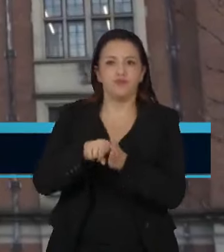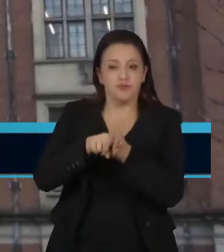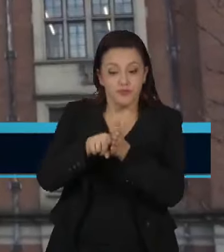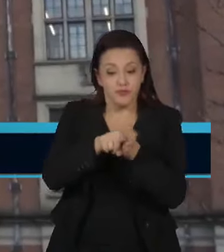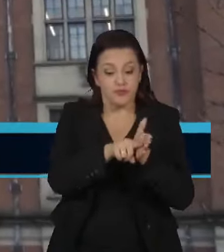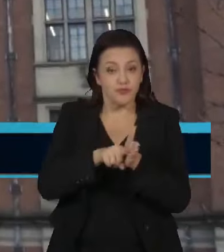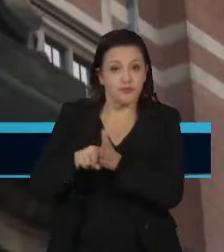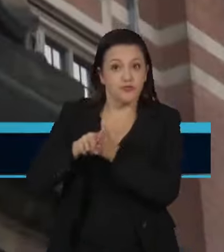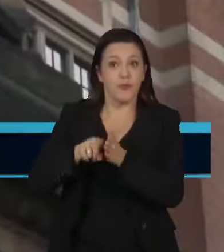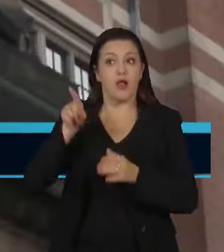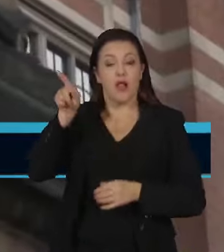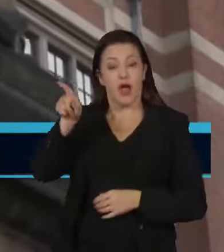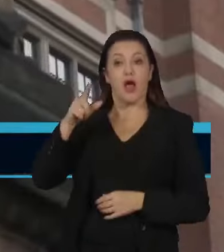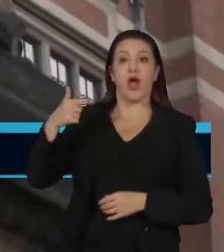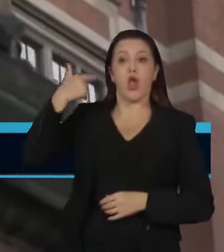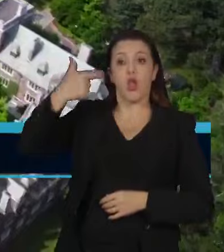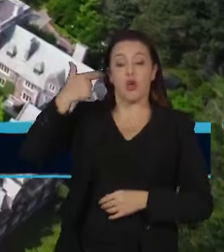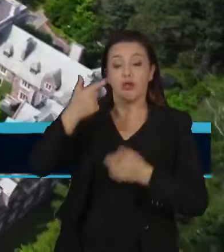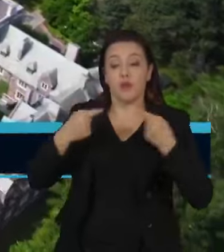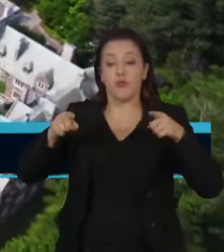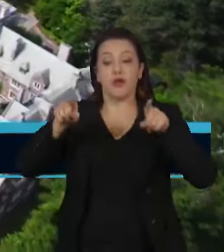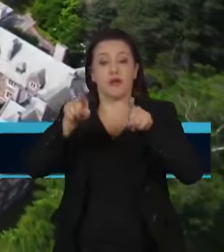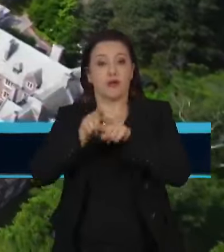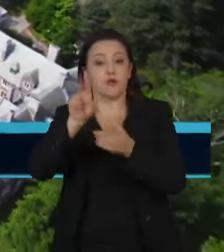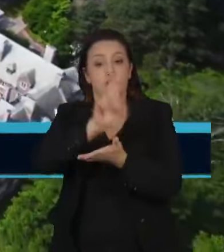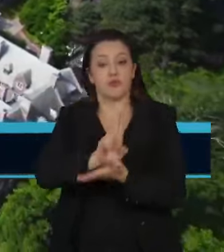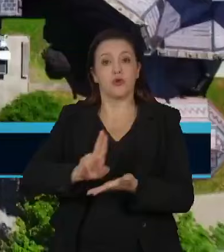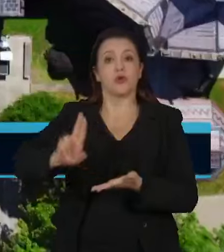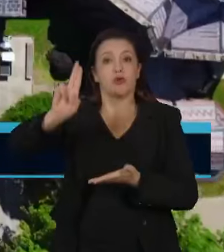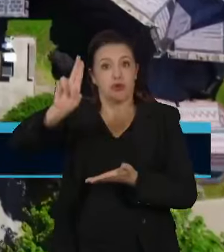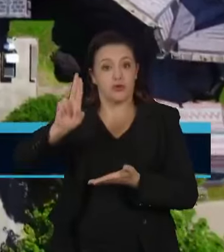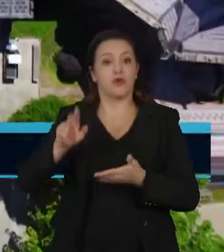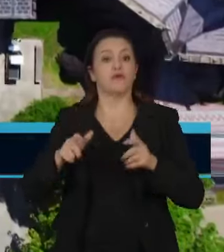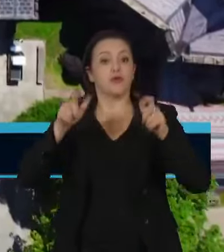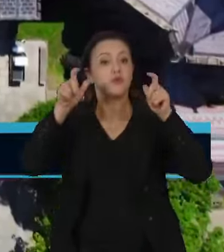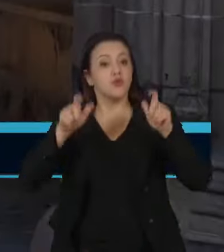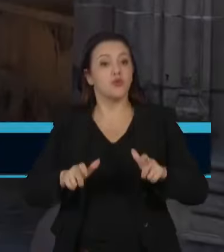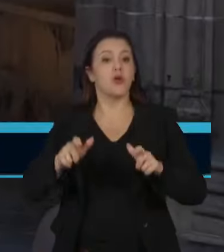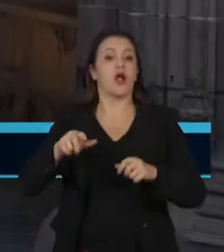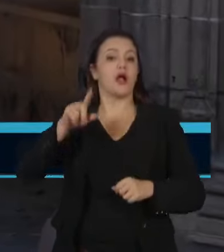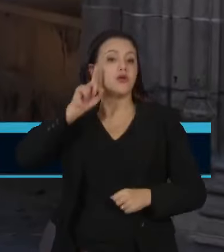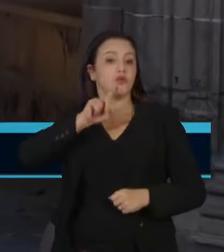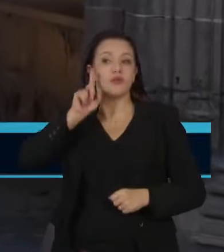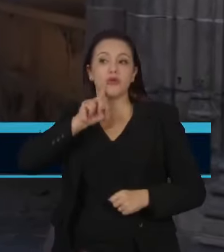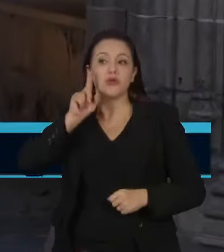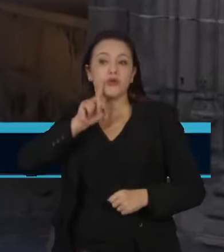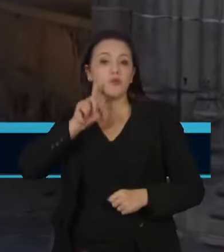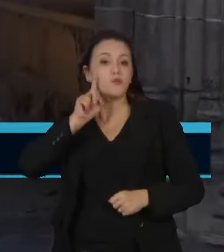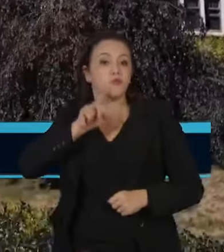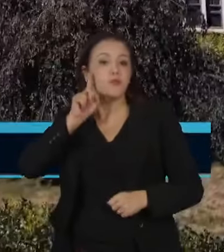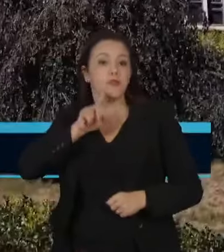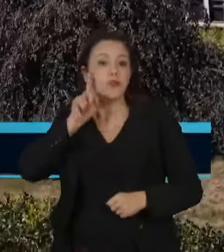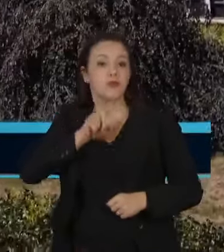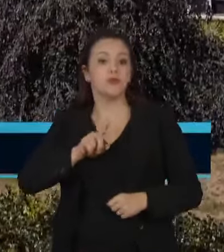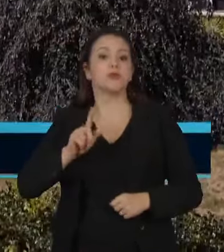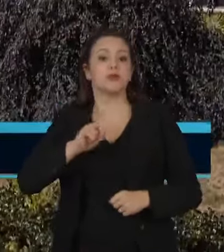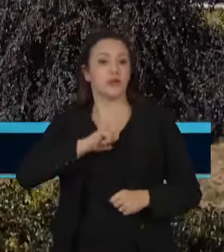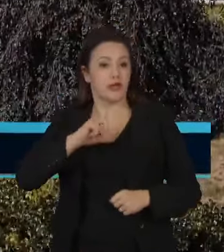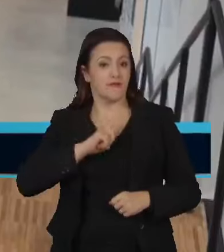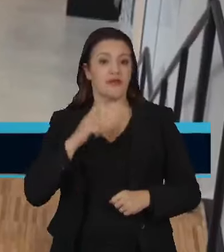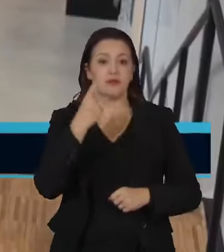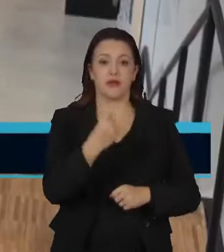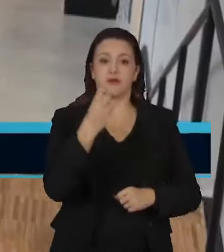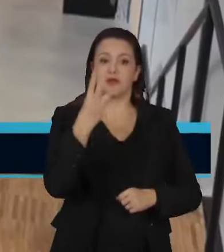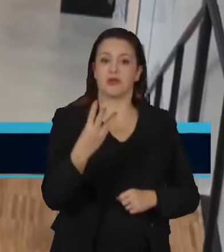ciência política de Londres em parceria com a Universidade de prinston nos Estados Unidos constatou que em 134